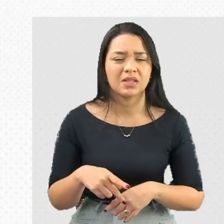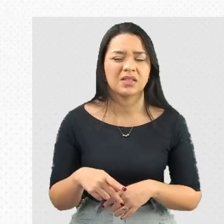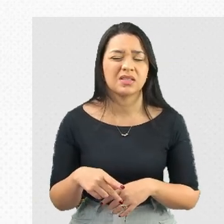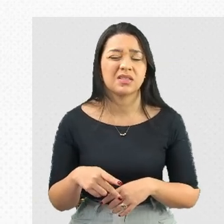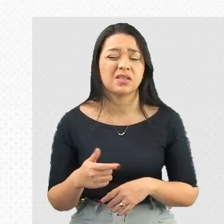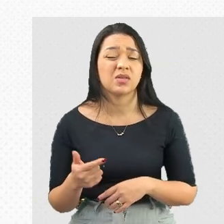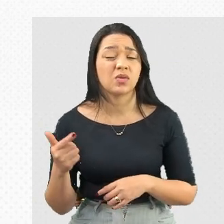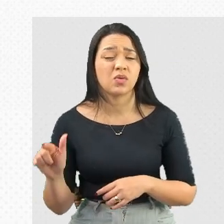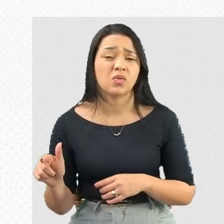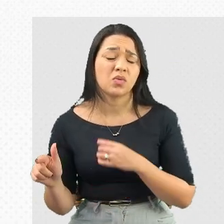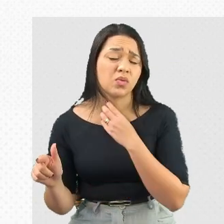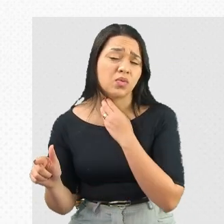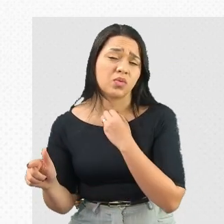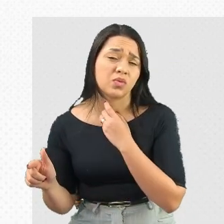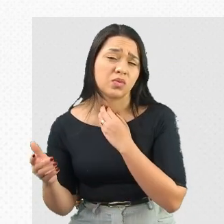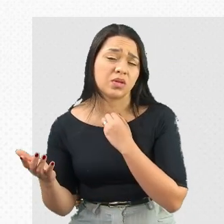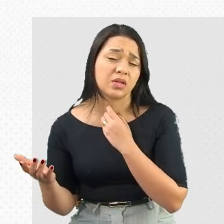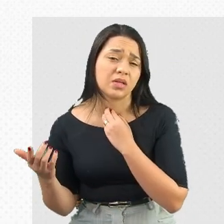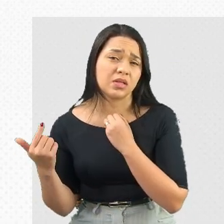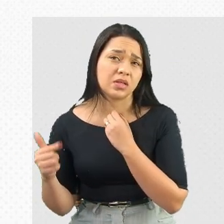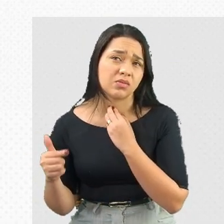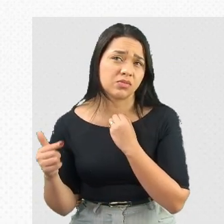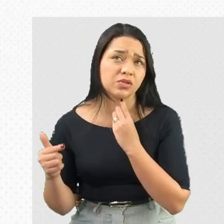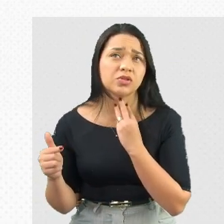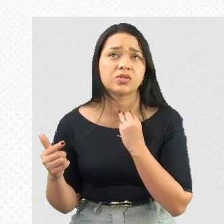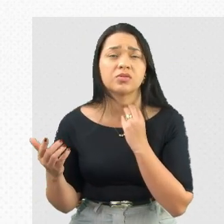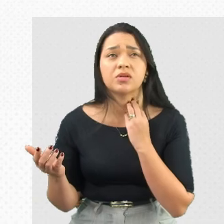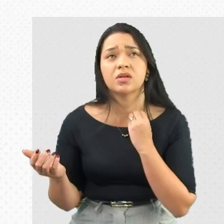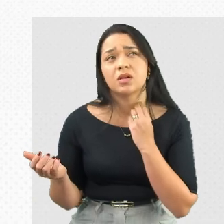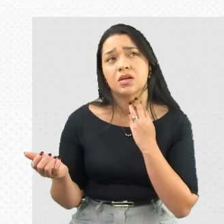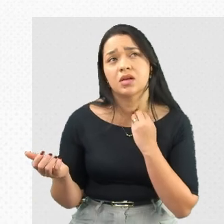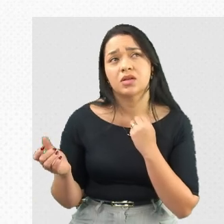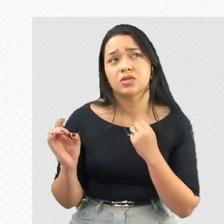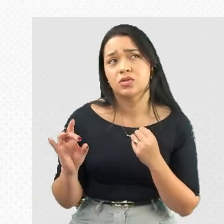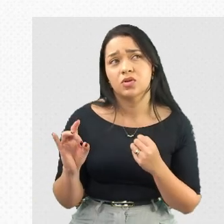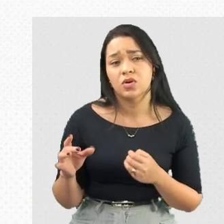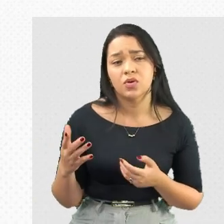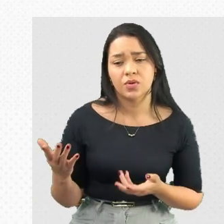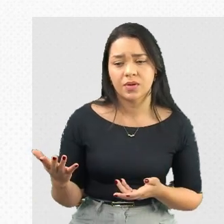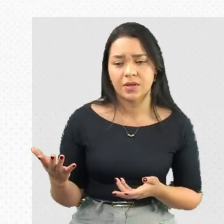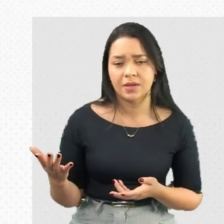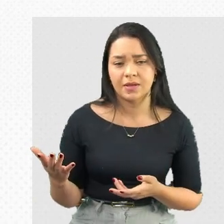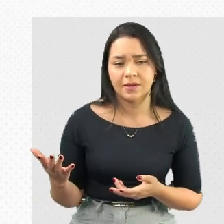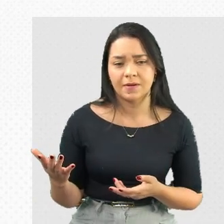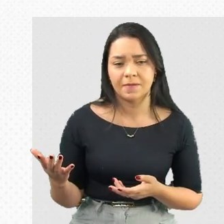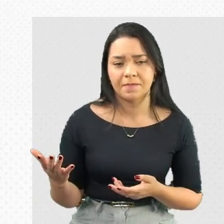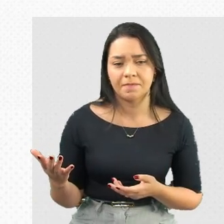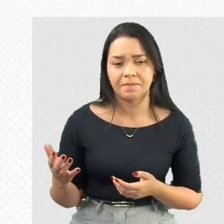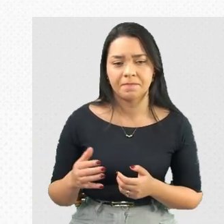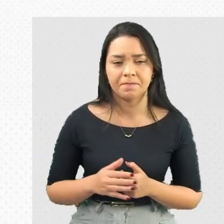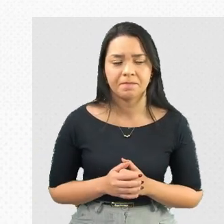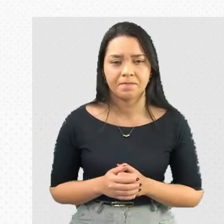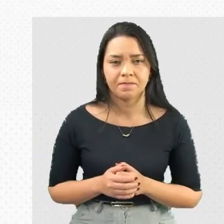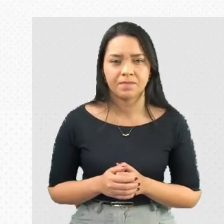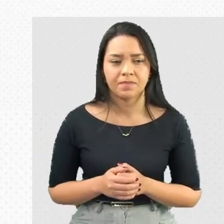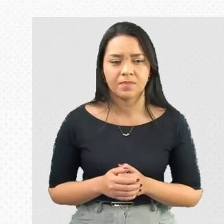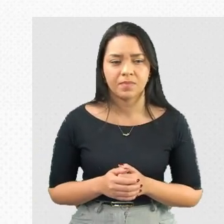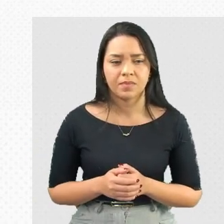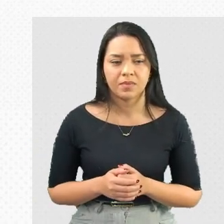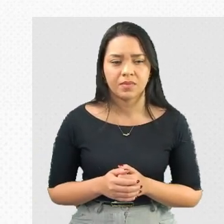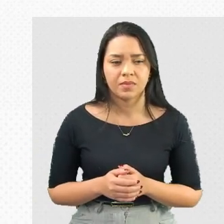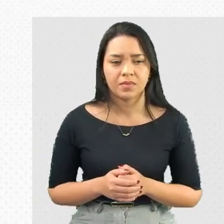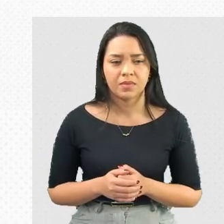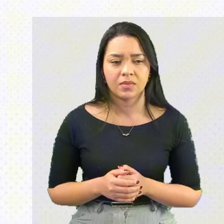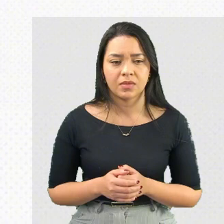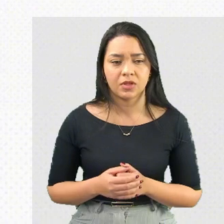outro país e que não tinham nem, a não ser, de fato, né? Digamos, a